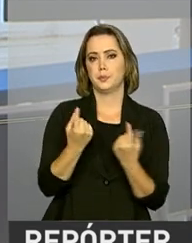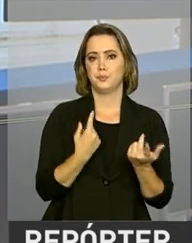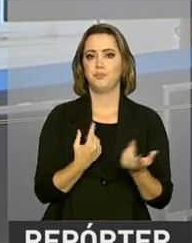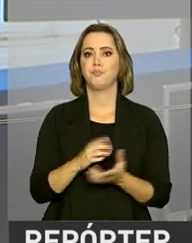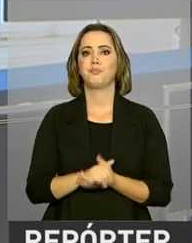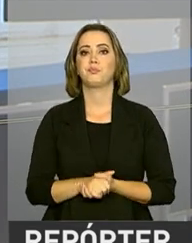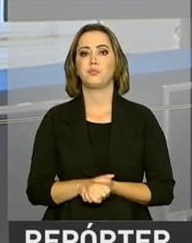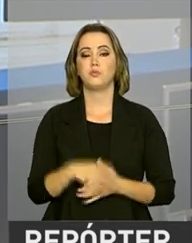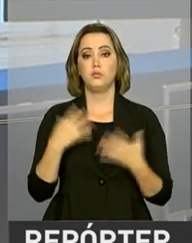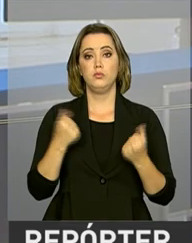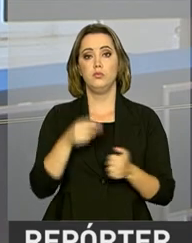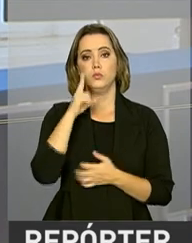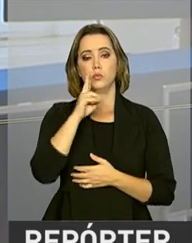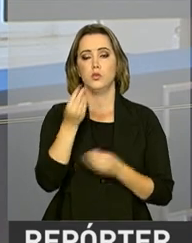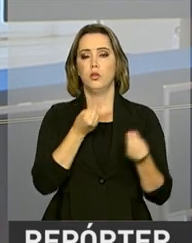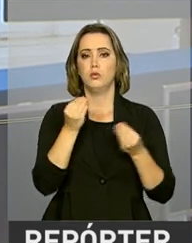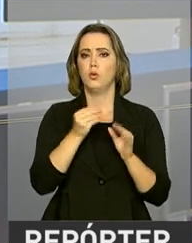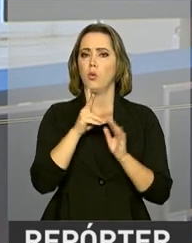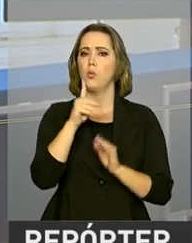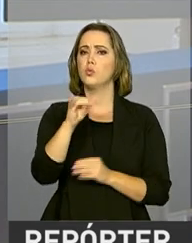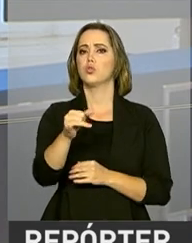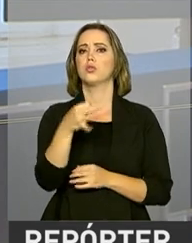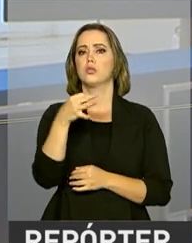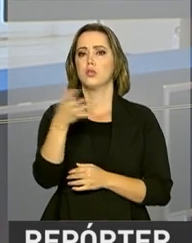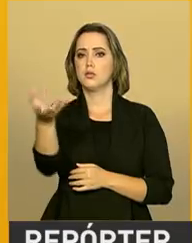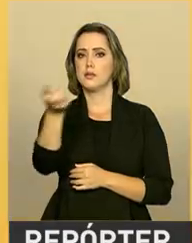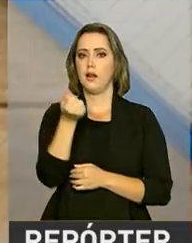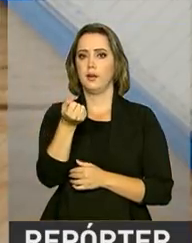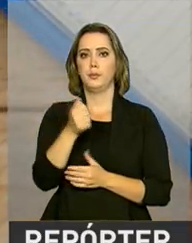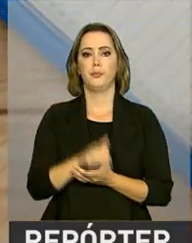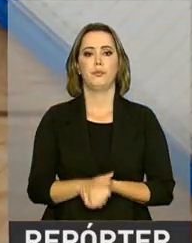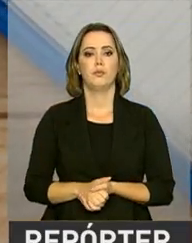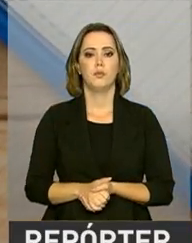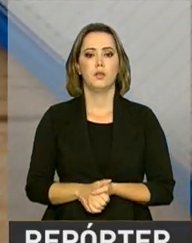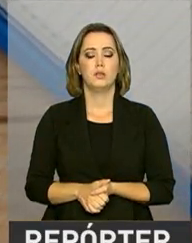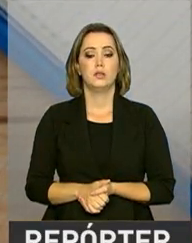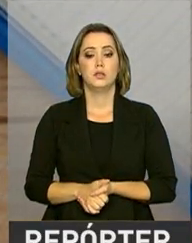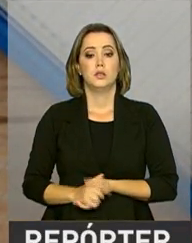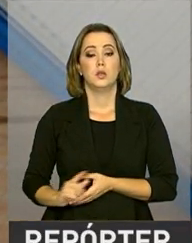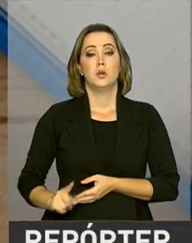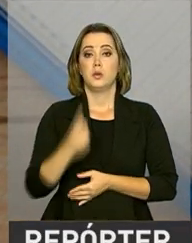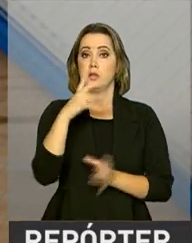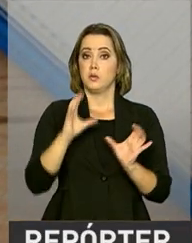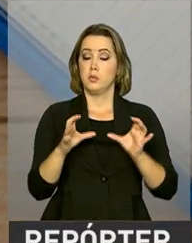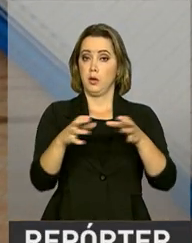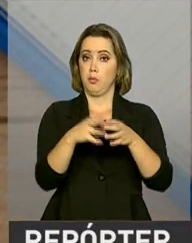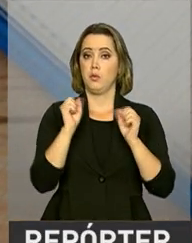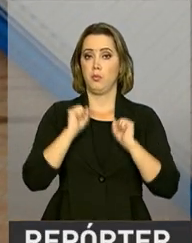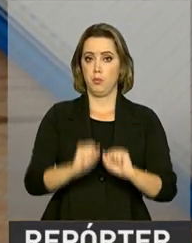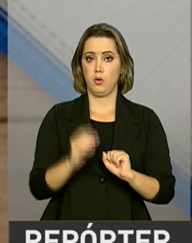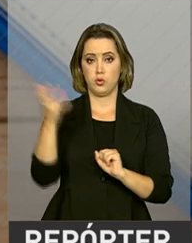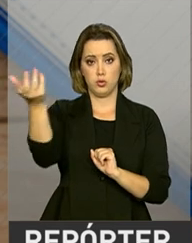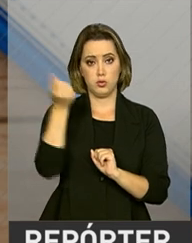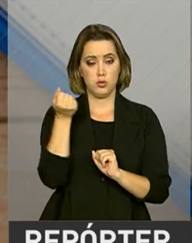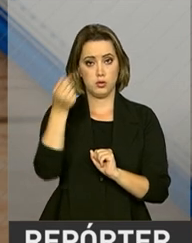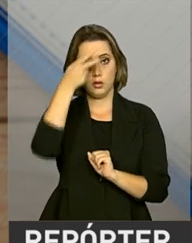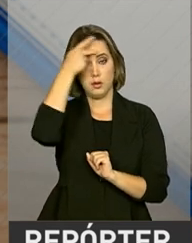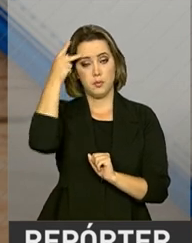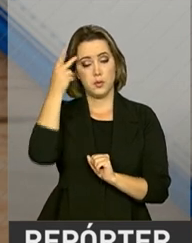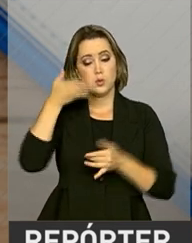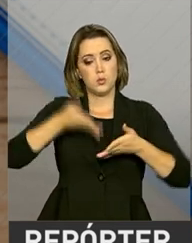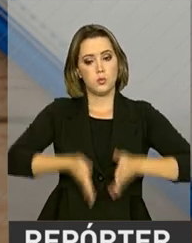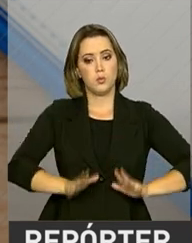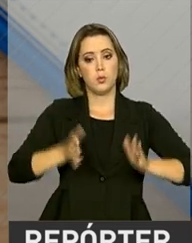vamos ver então agora como ficam as datas para saque neste primeiro lote pode sacar o benefício quem